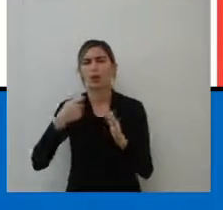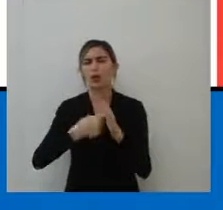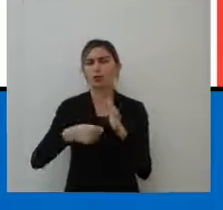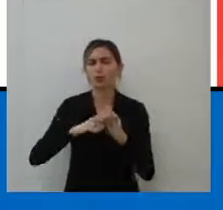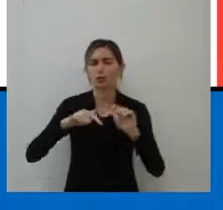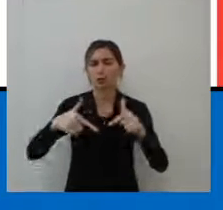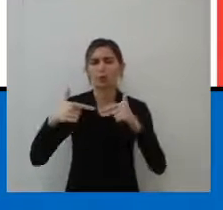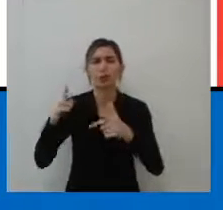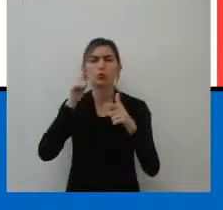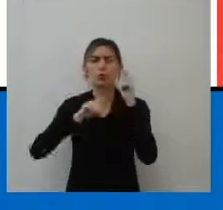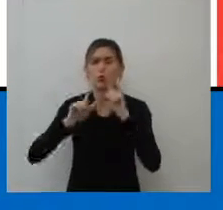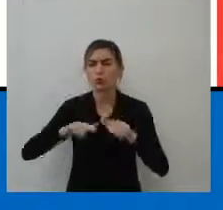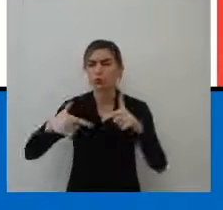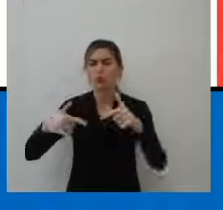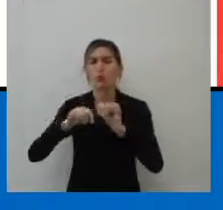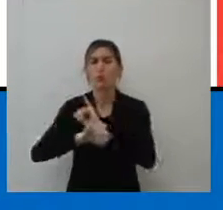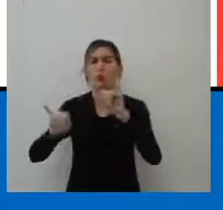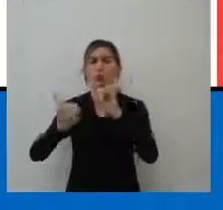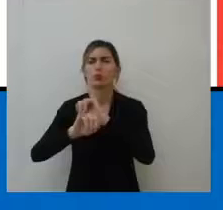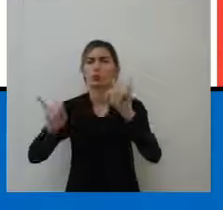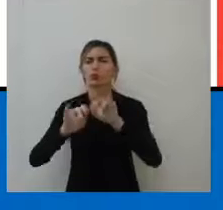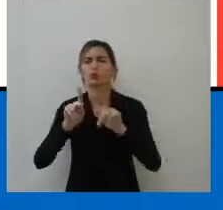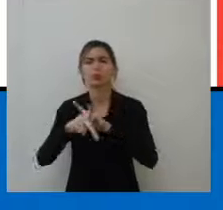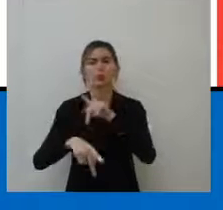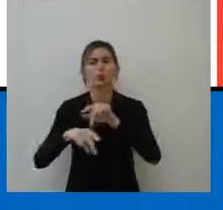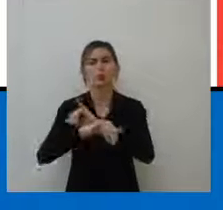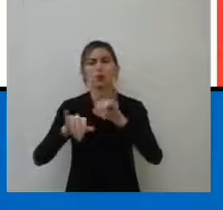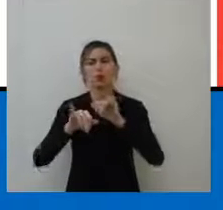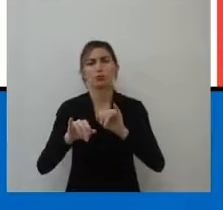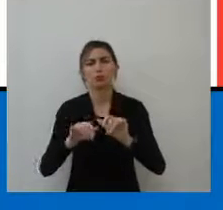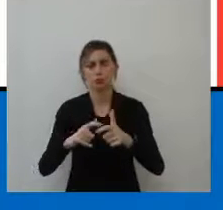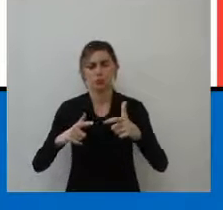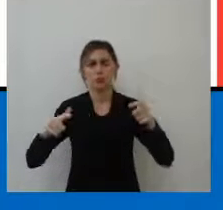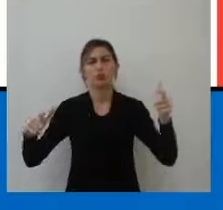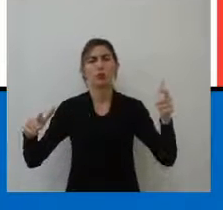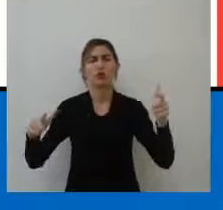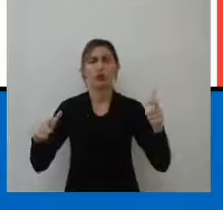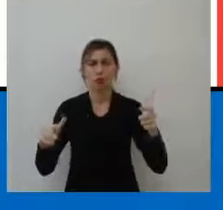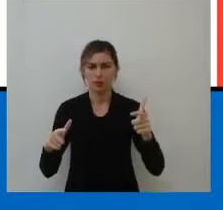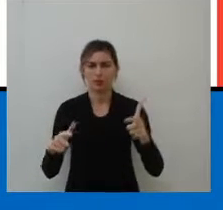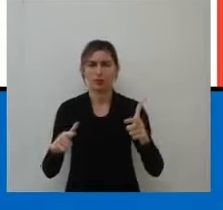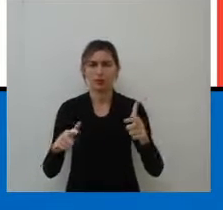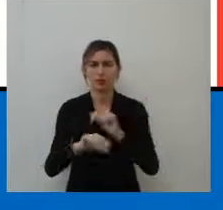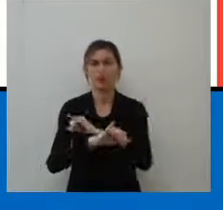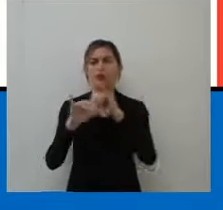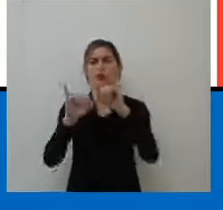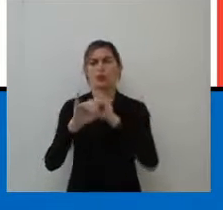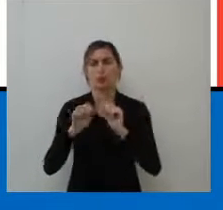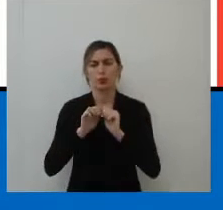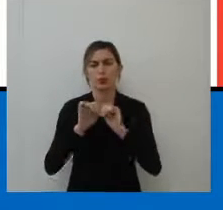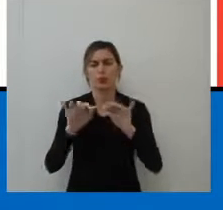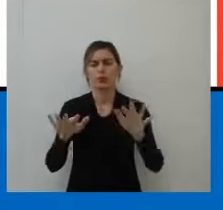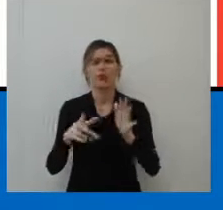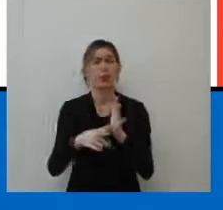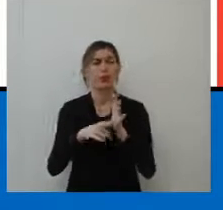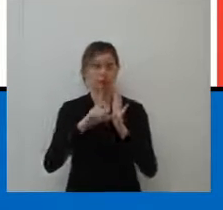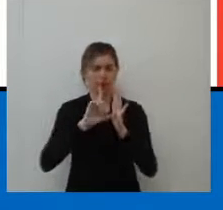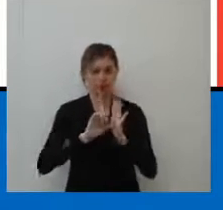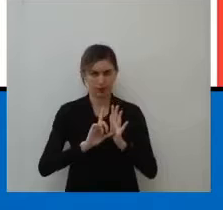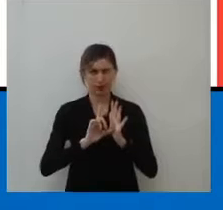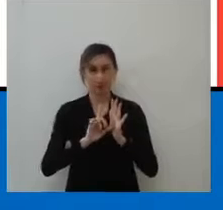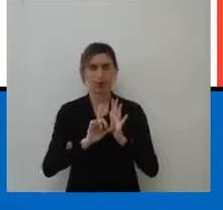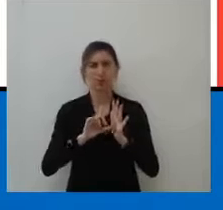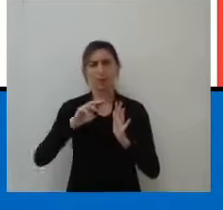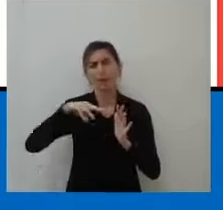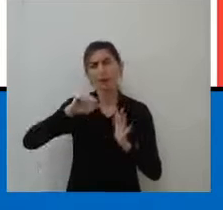mais causas, consegue ficar mais popular. Então, a luta aí é por crescimento de disseminar essa informação. Antes, tá, a